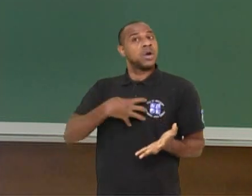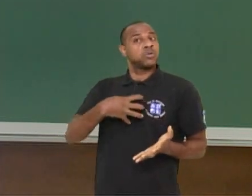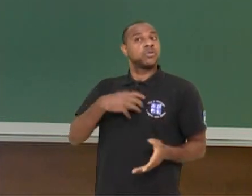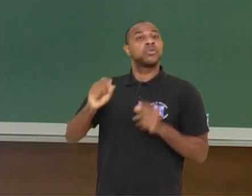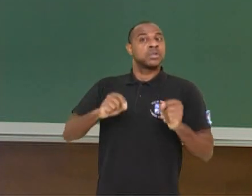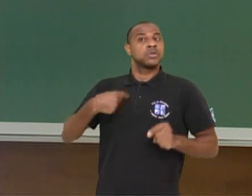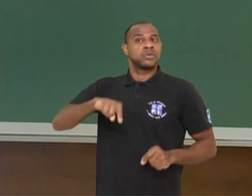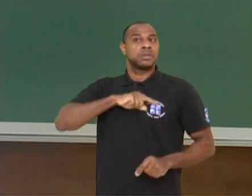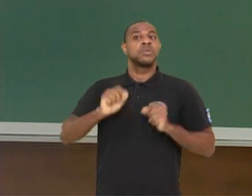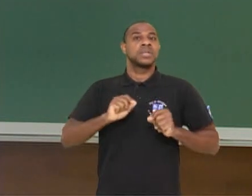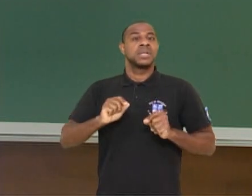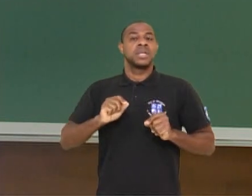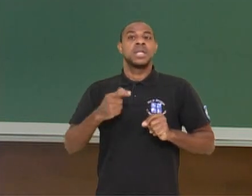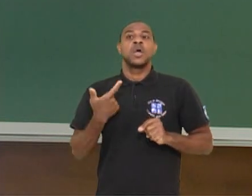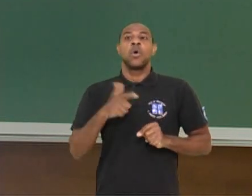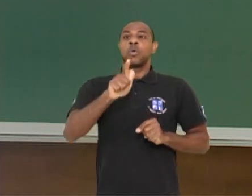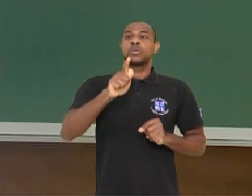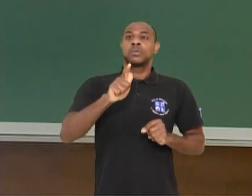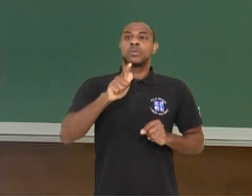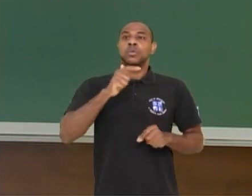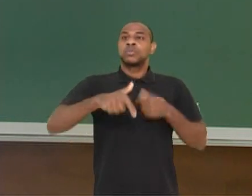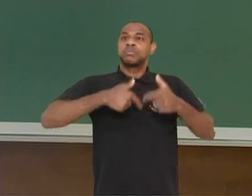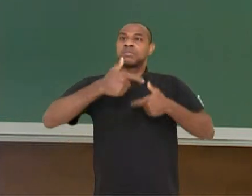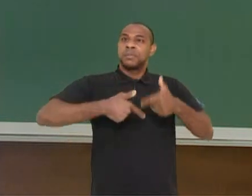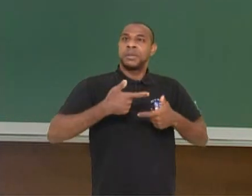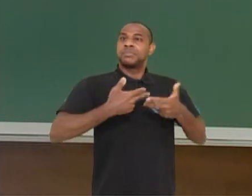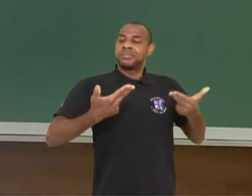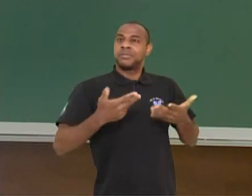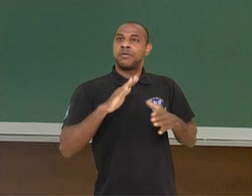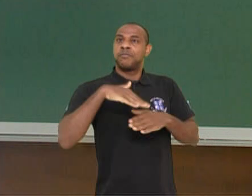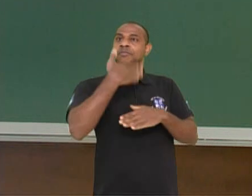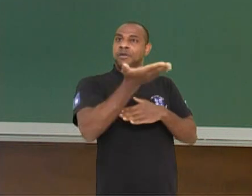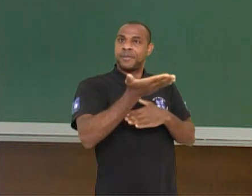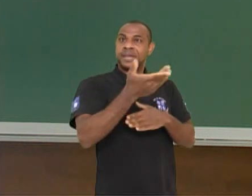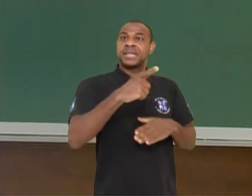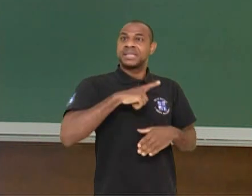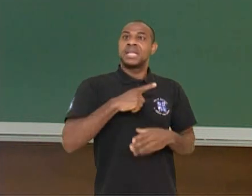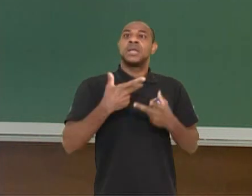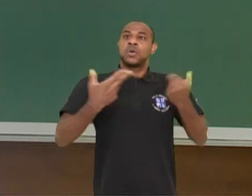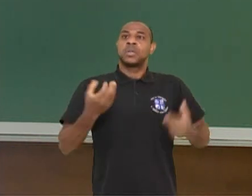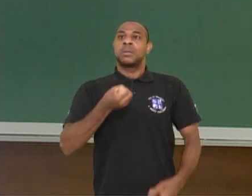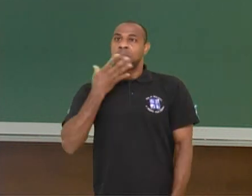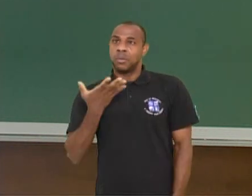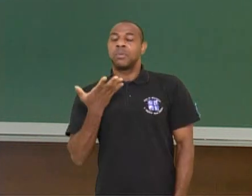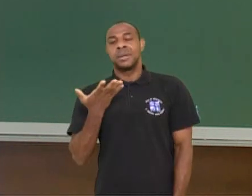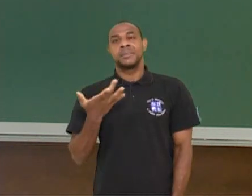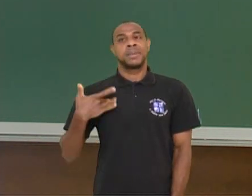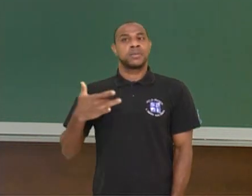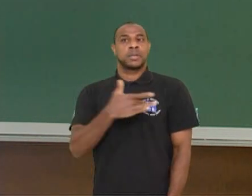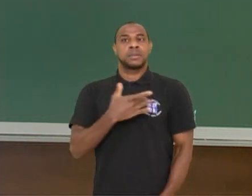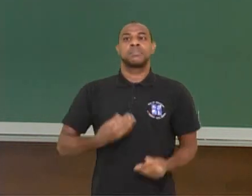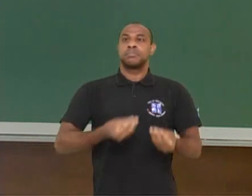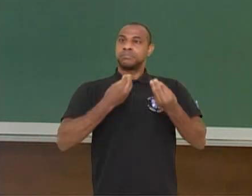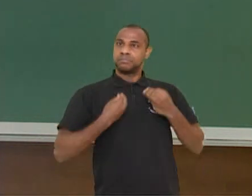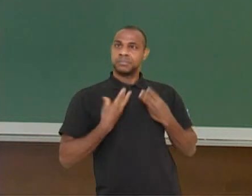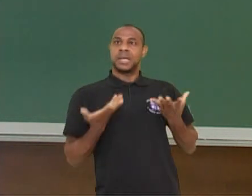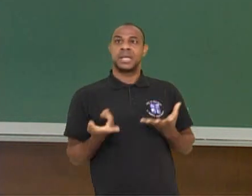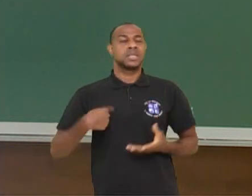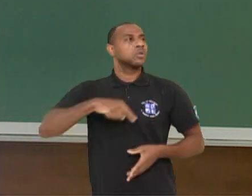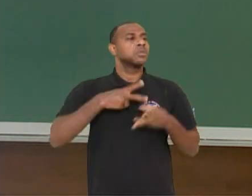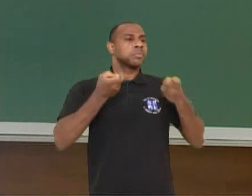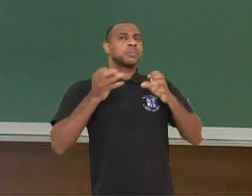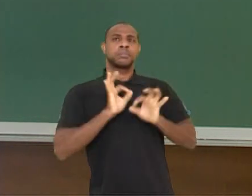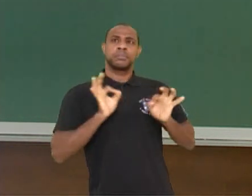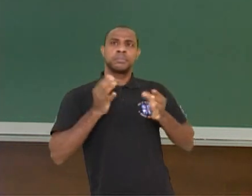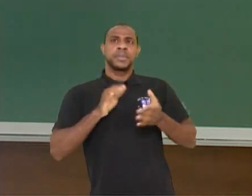termos atividades fora de casa e traz ótimos benefícios, alguns benefícios para a nossa saúde que nós não